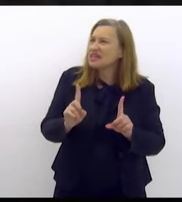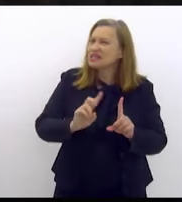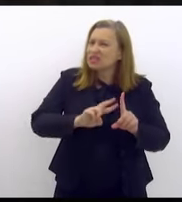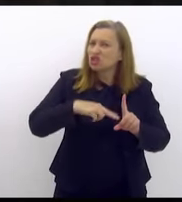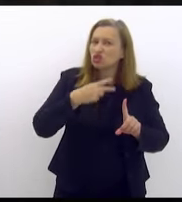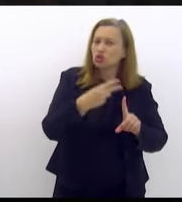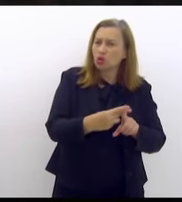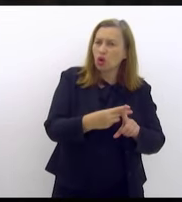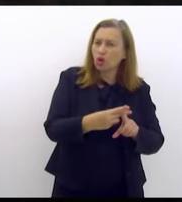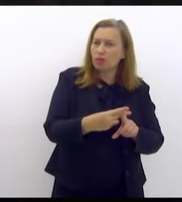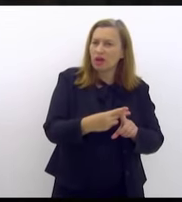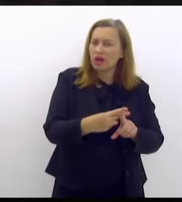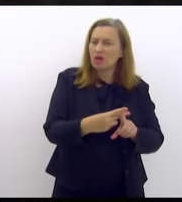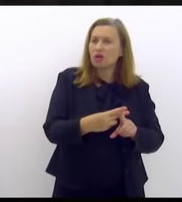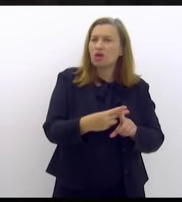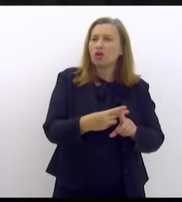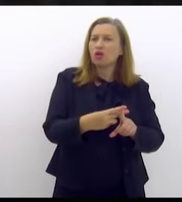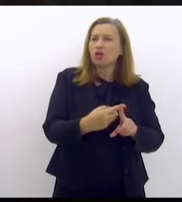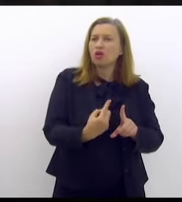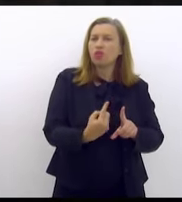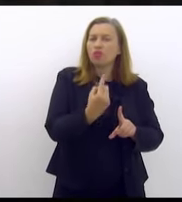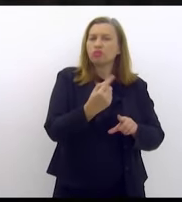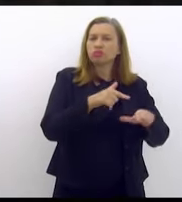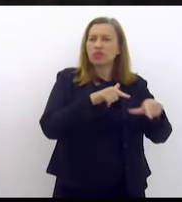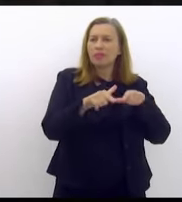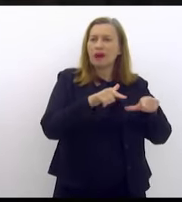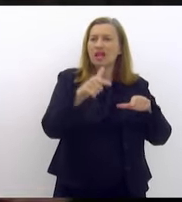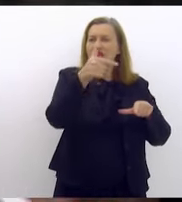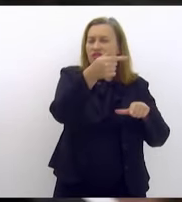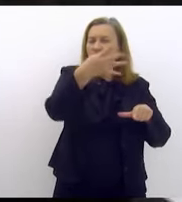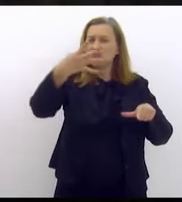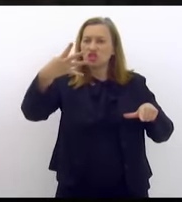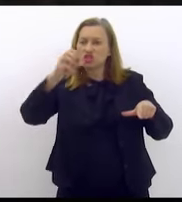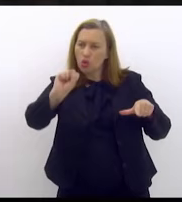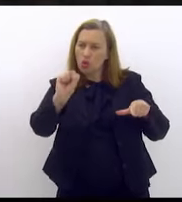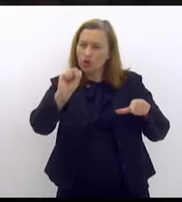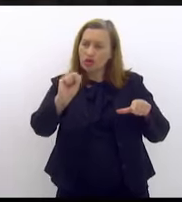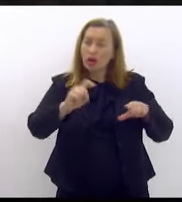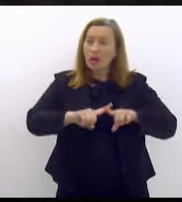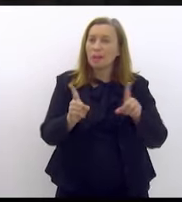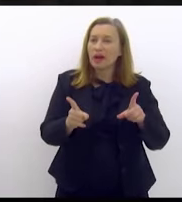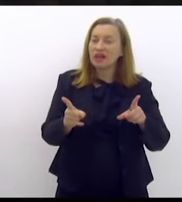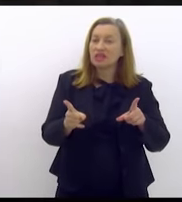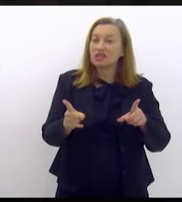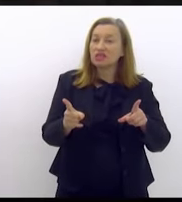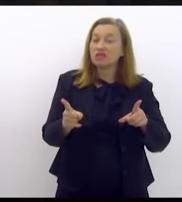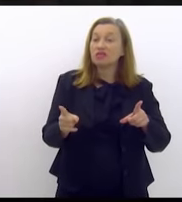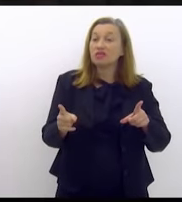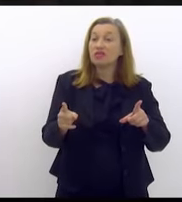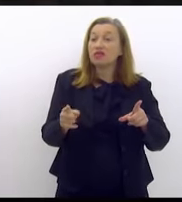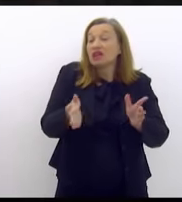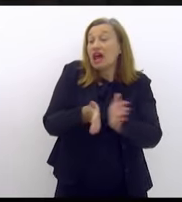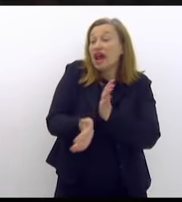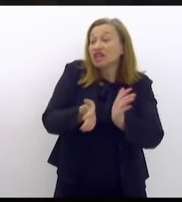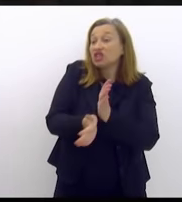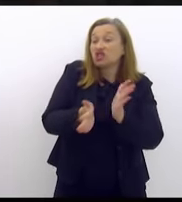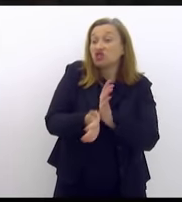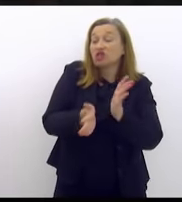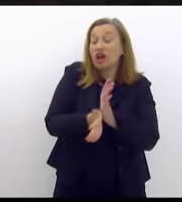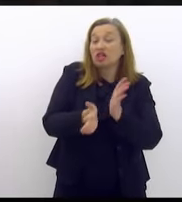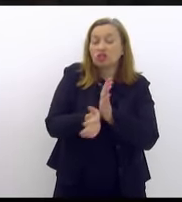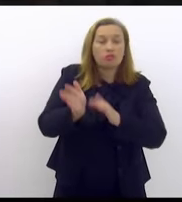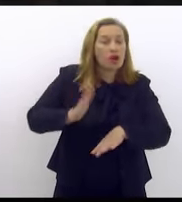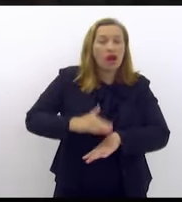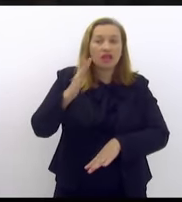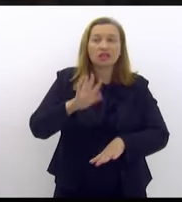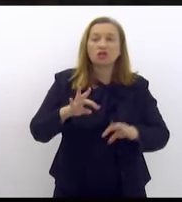em 28. Com os outros 28, deputada Lucinha, vem os encargos. Aumentou a despesa.